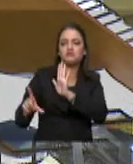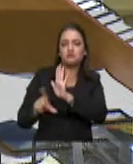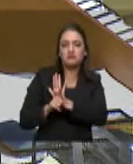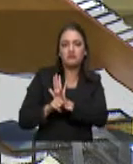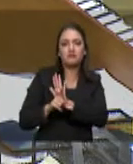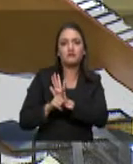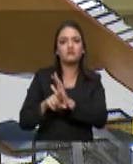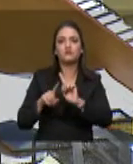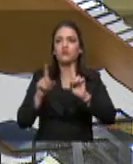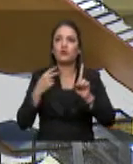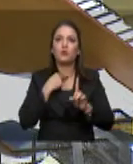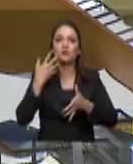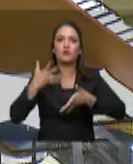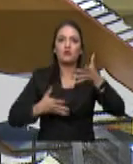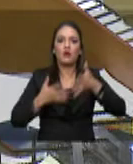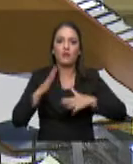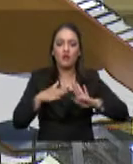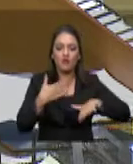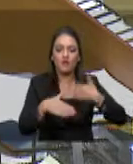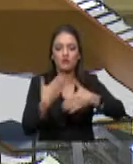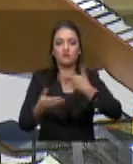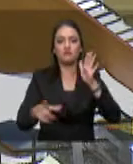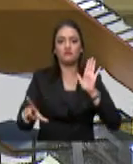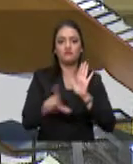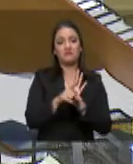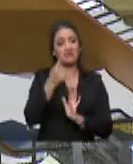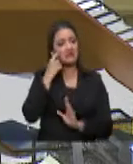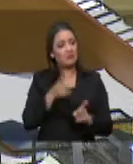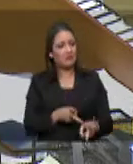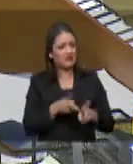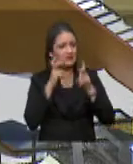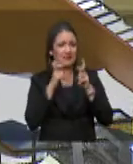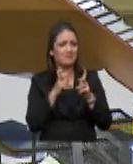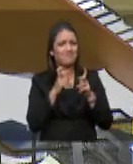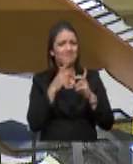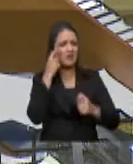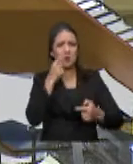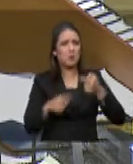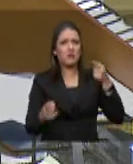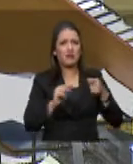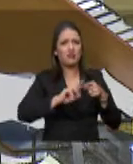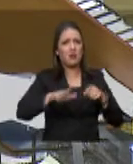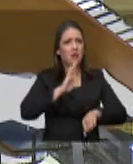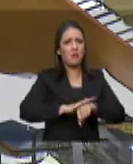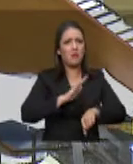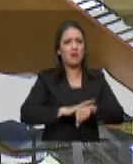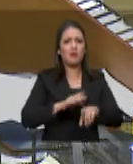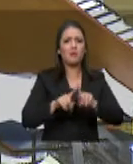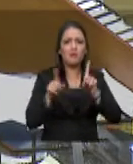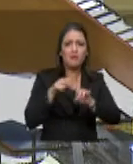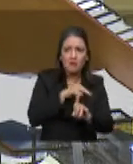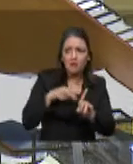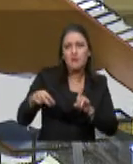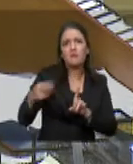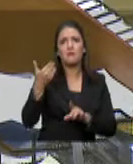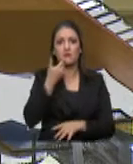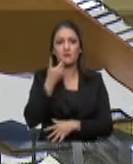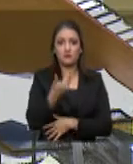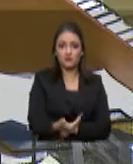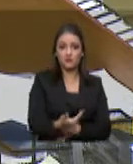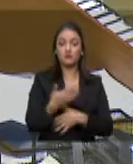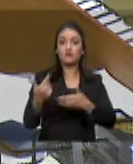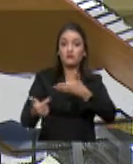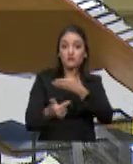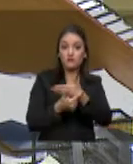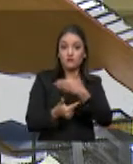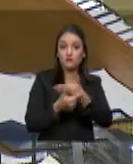inovação legislativa que se mostre indesejável ou inconveniente sob a perspectiva unilateral de quem o invoca. Sua função